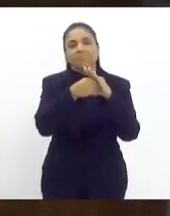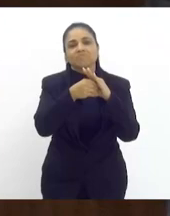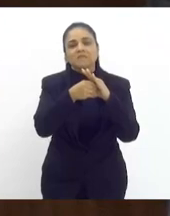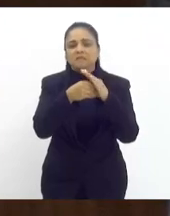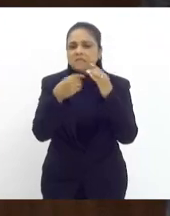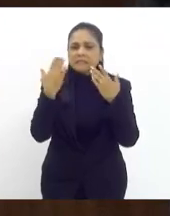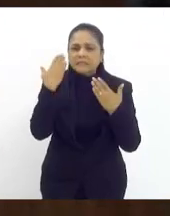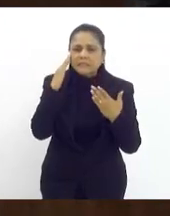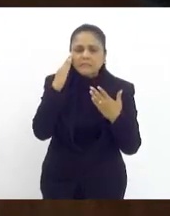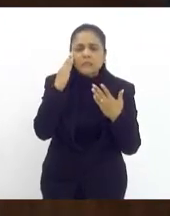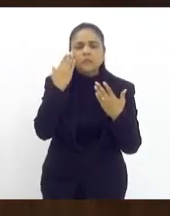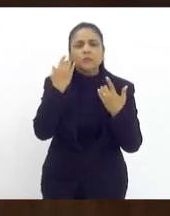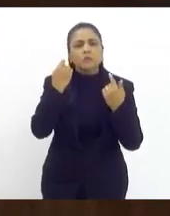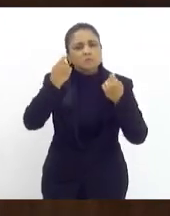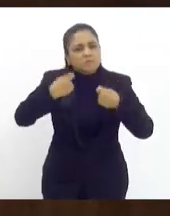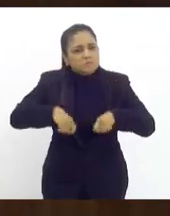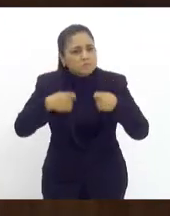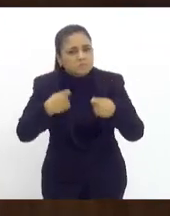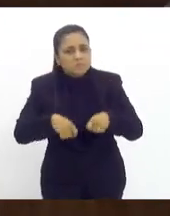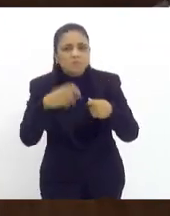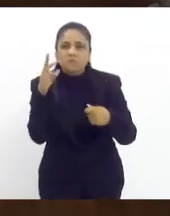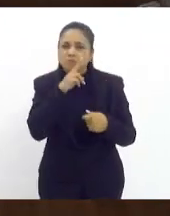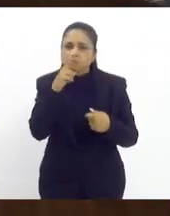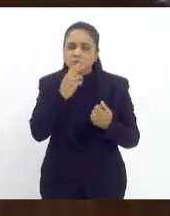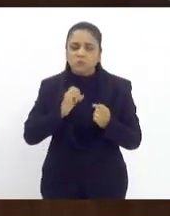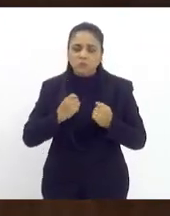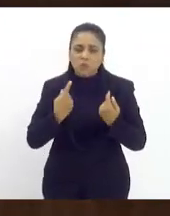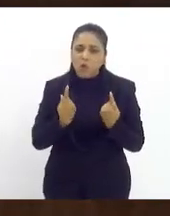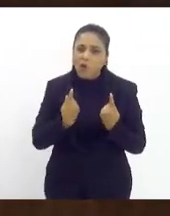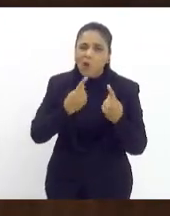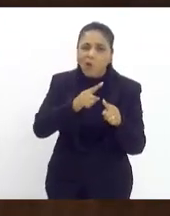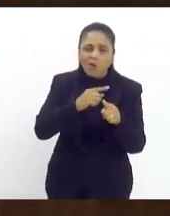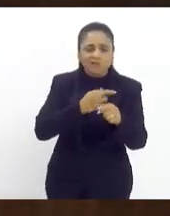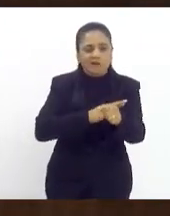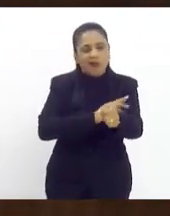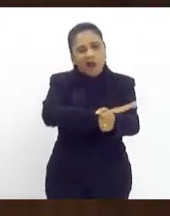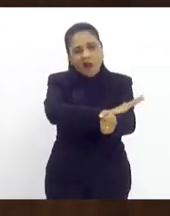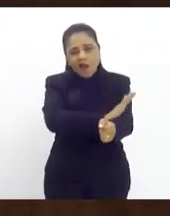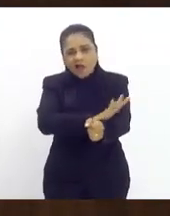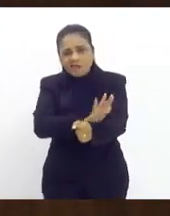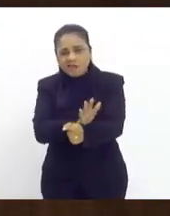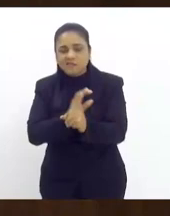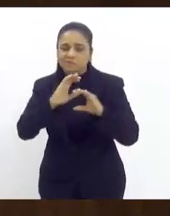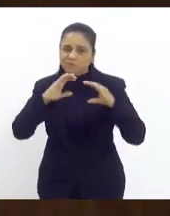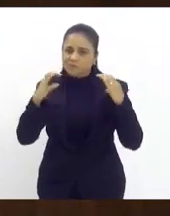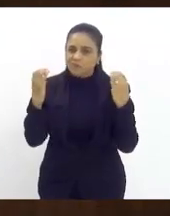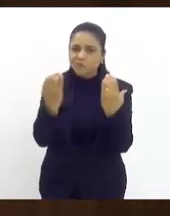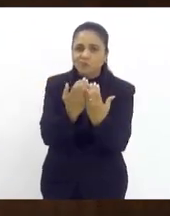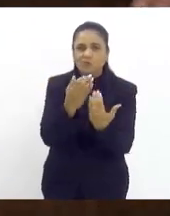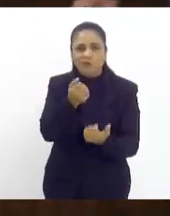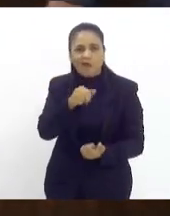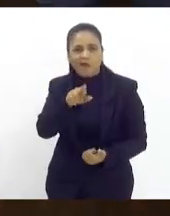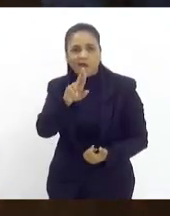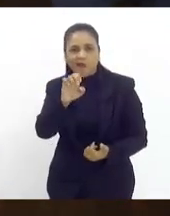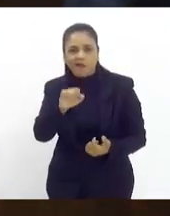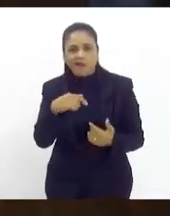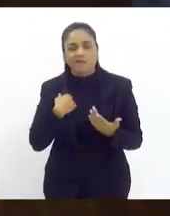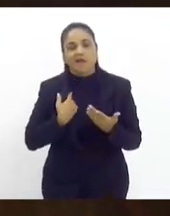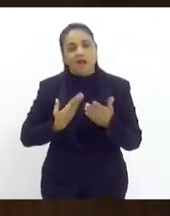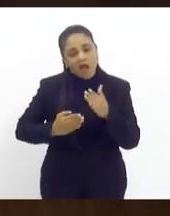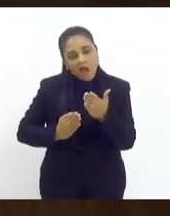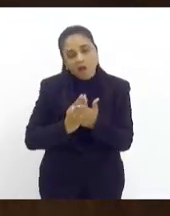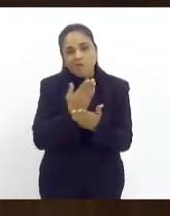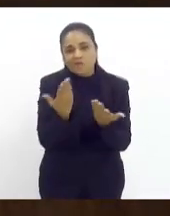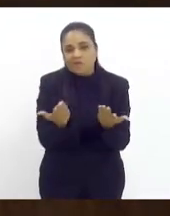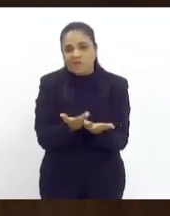de combate ao racismo nos estados e Arenas esportivas está sendo aprovado na data de hoje nós somos